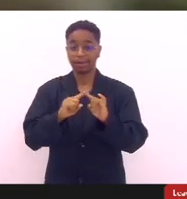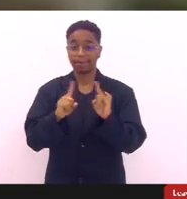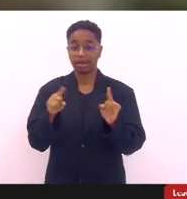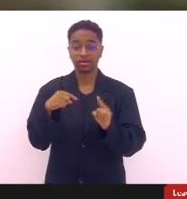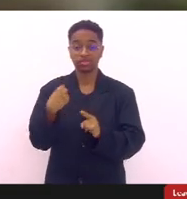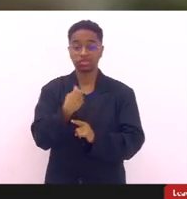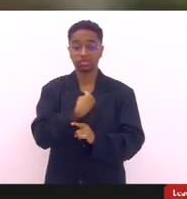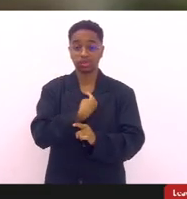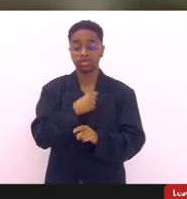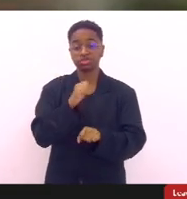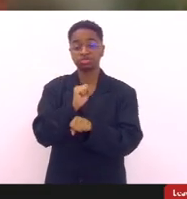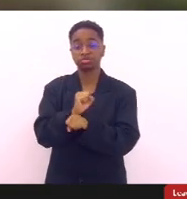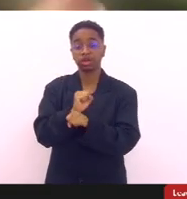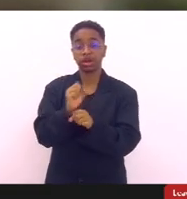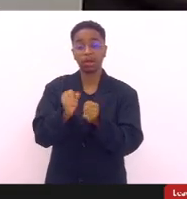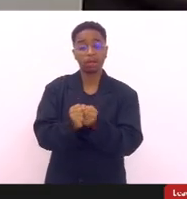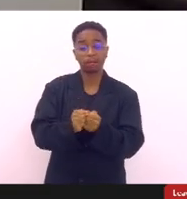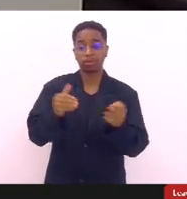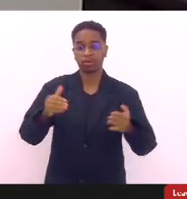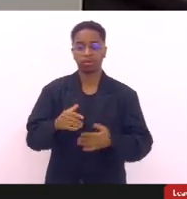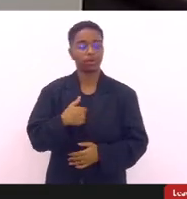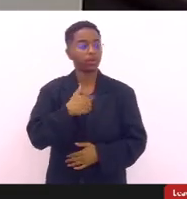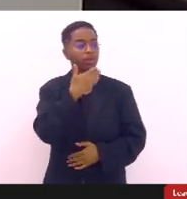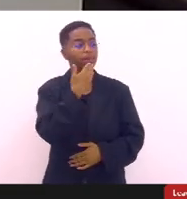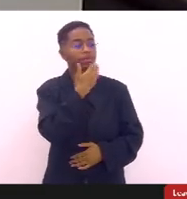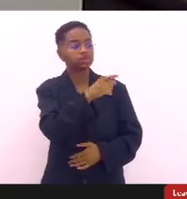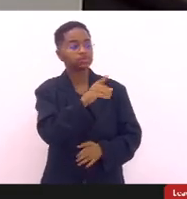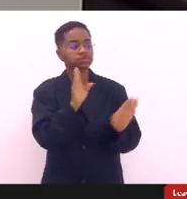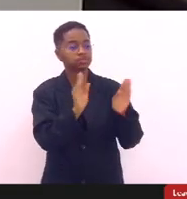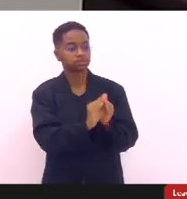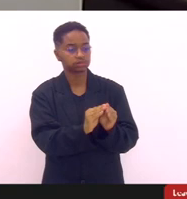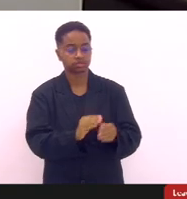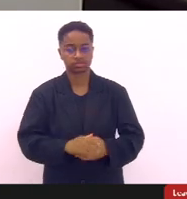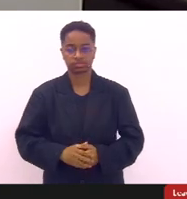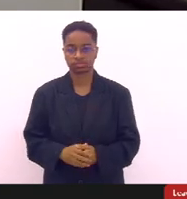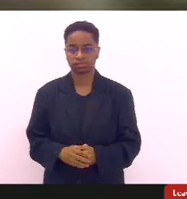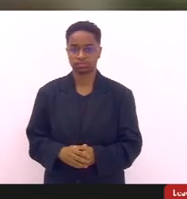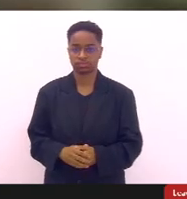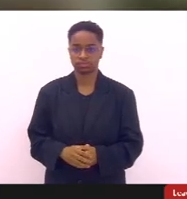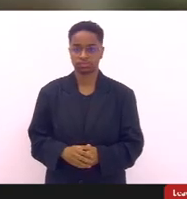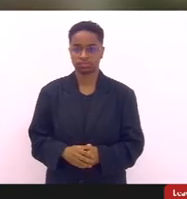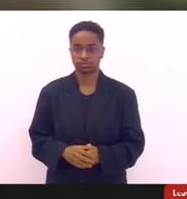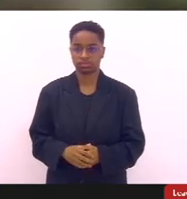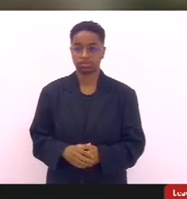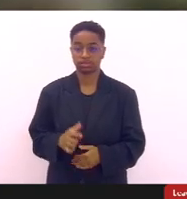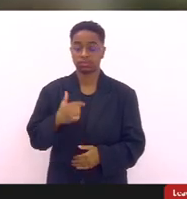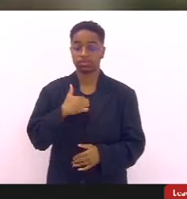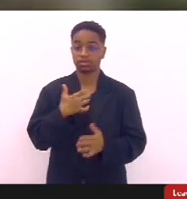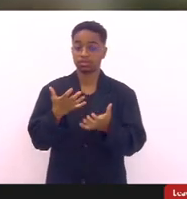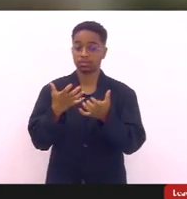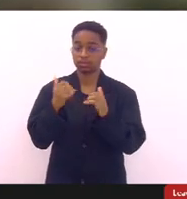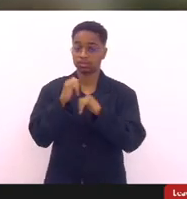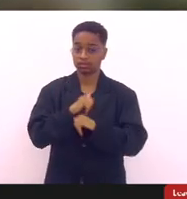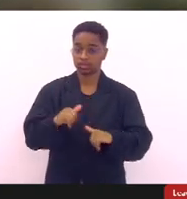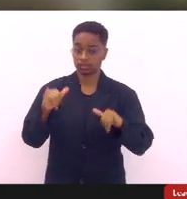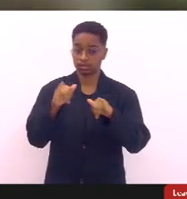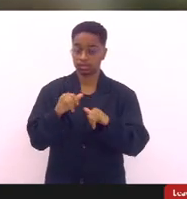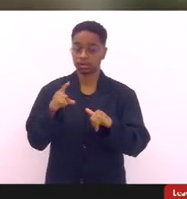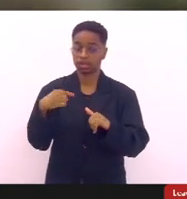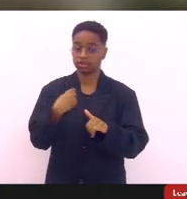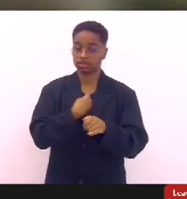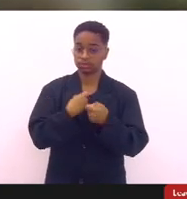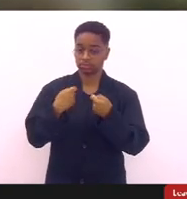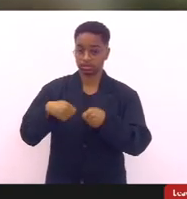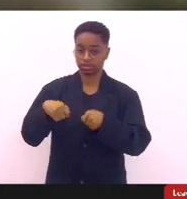de pólvoras. É que nem... Então, eu vou pedir para o senhor concluir, por favor. Sim, eu só gostaria de dizer que nós